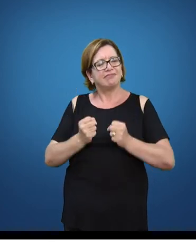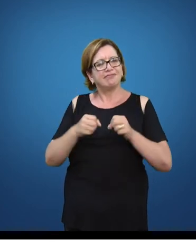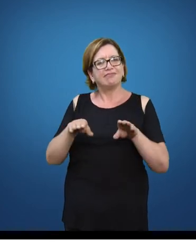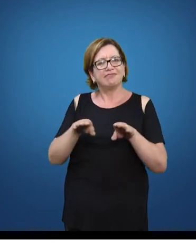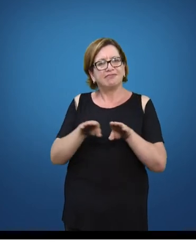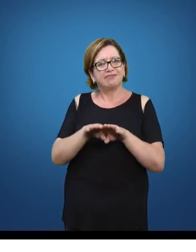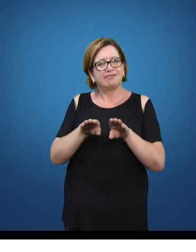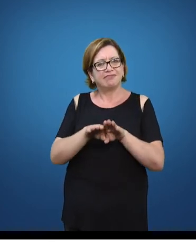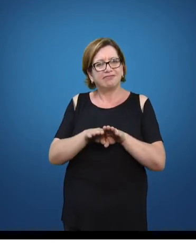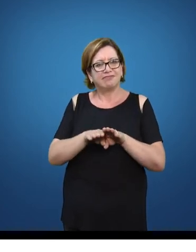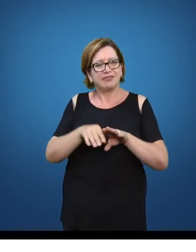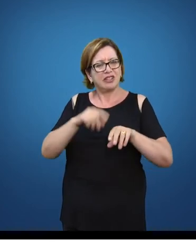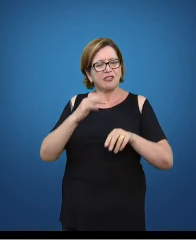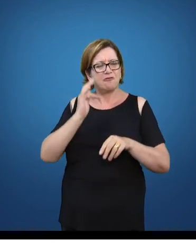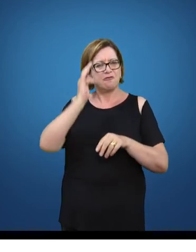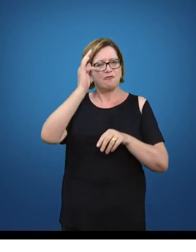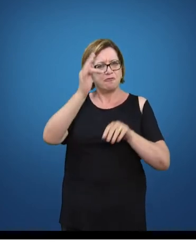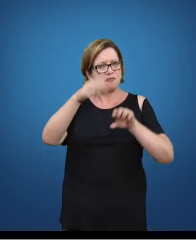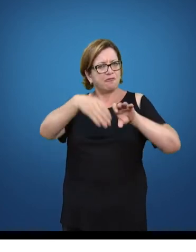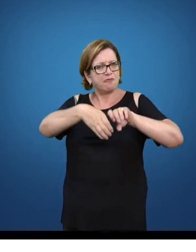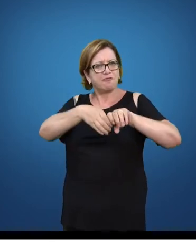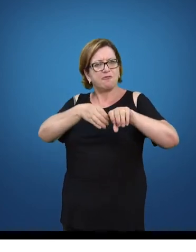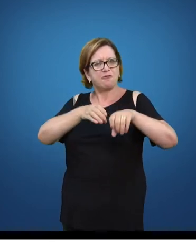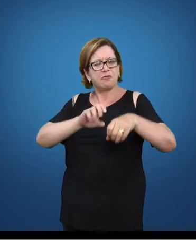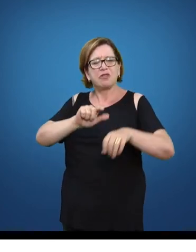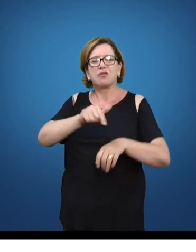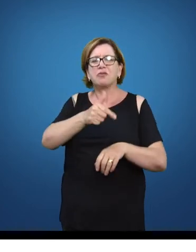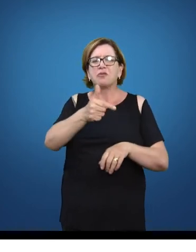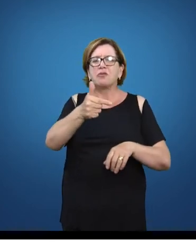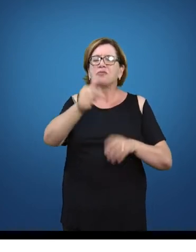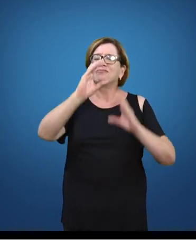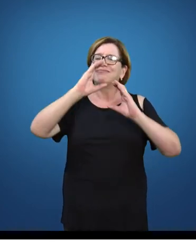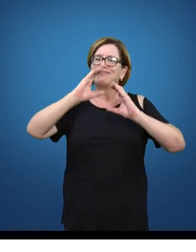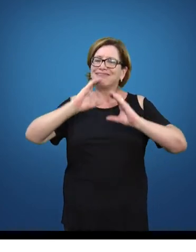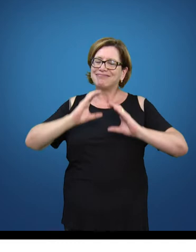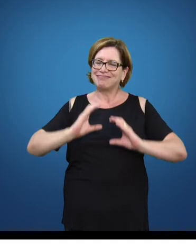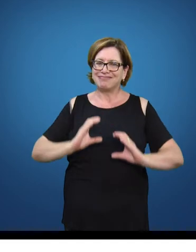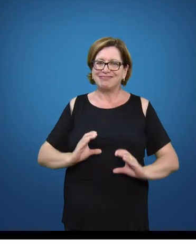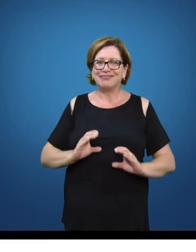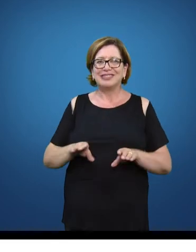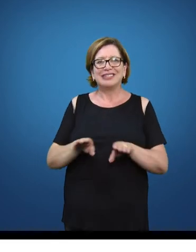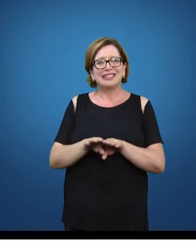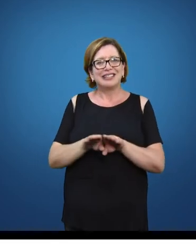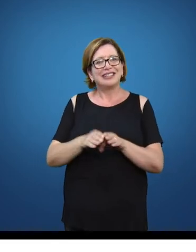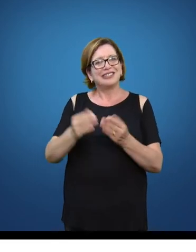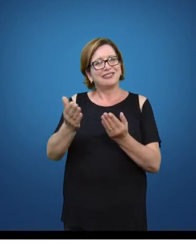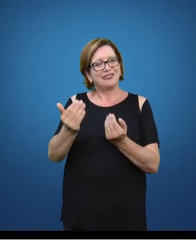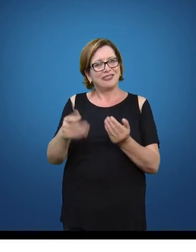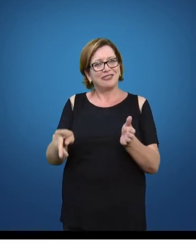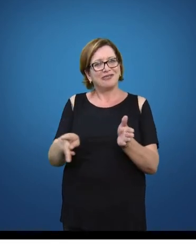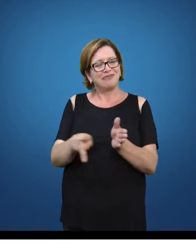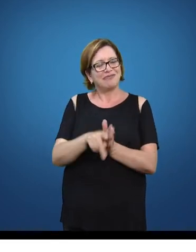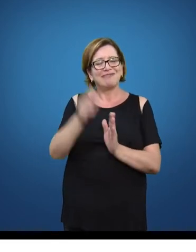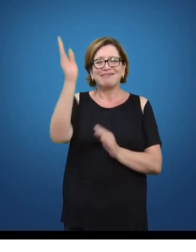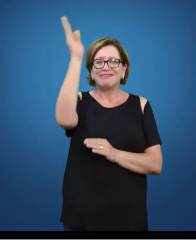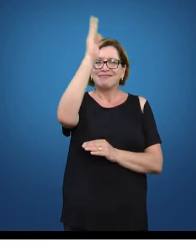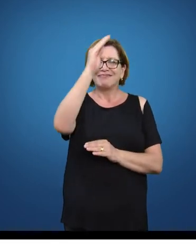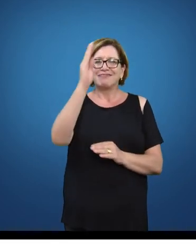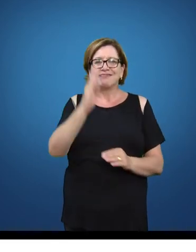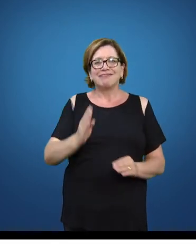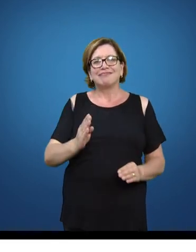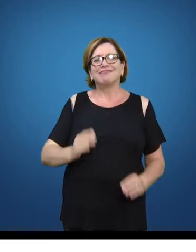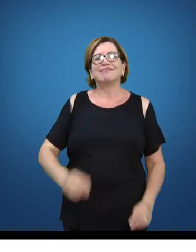também formar os futuros e cidadãos e jovens da nossa nação